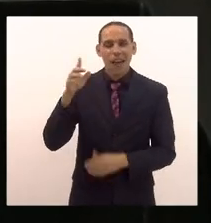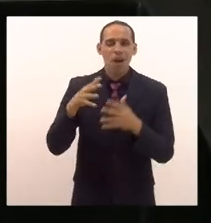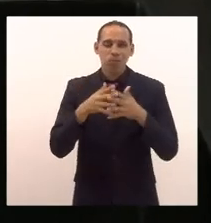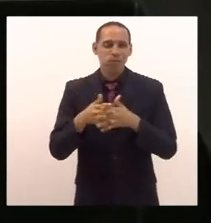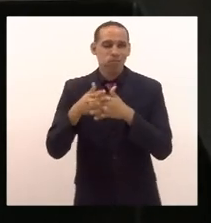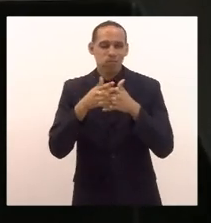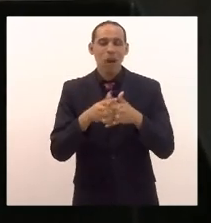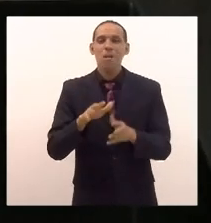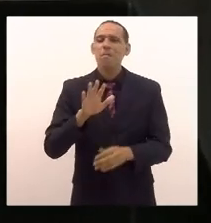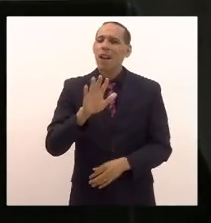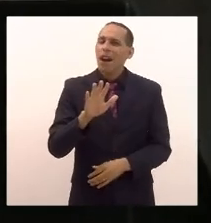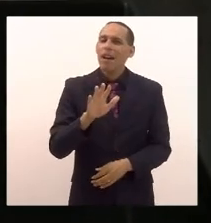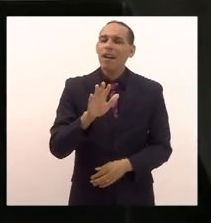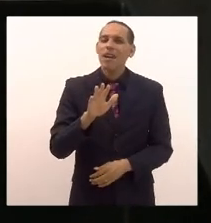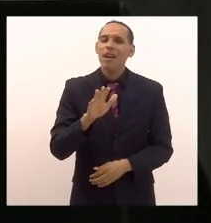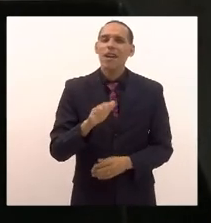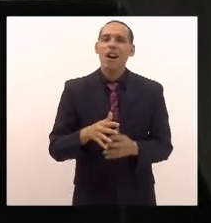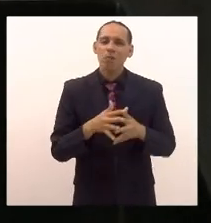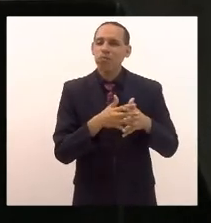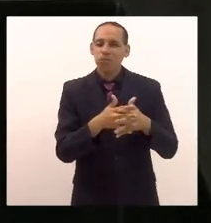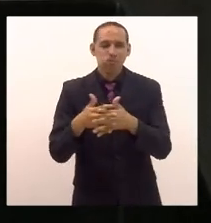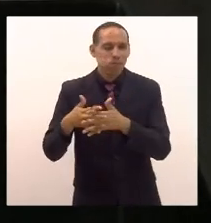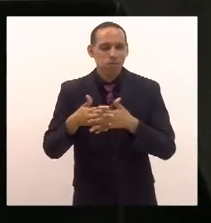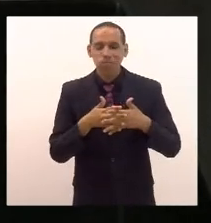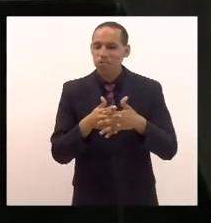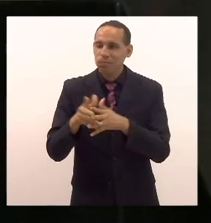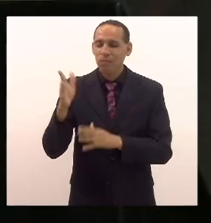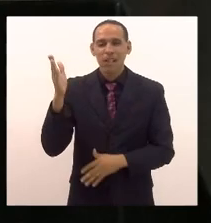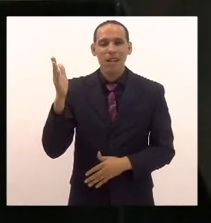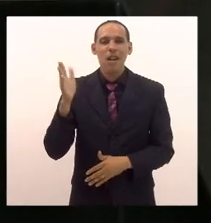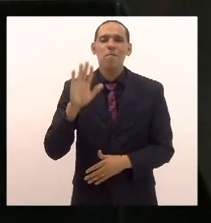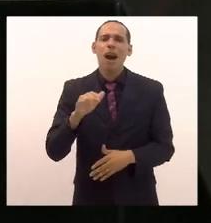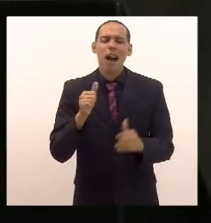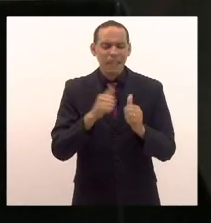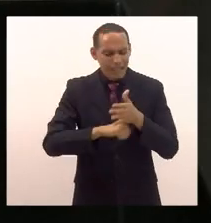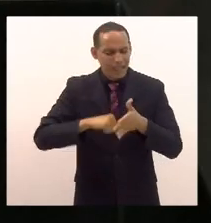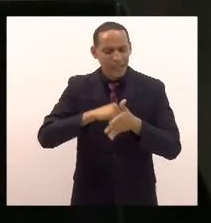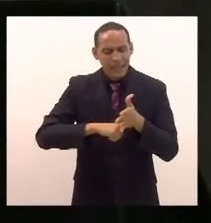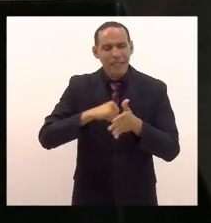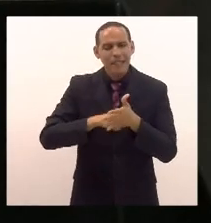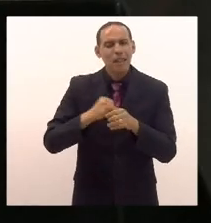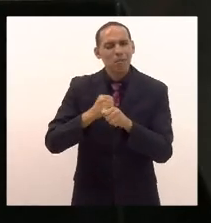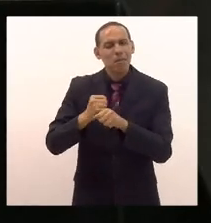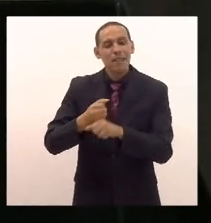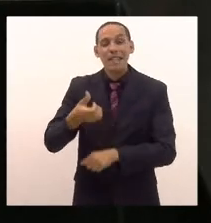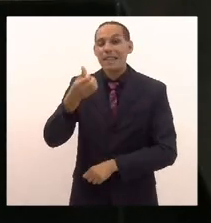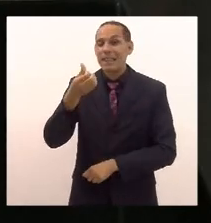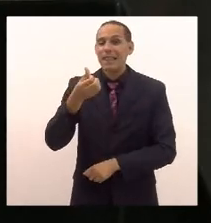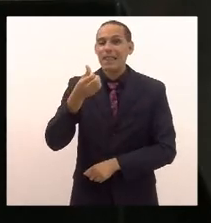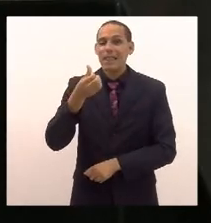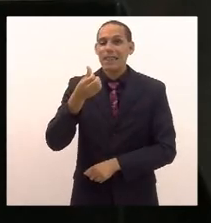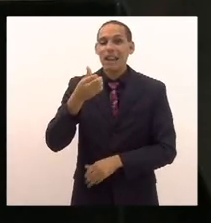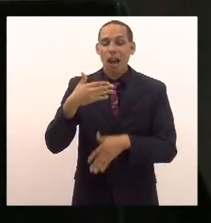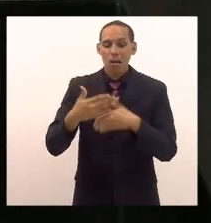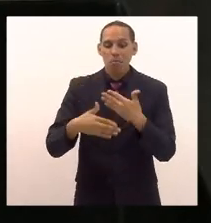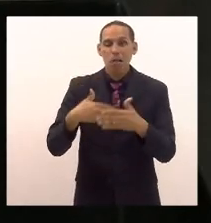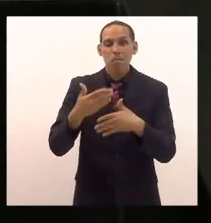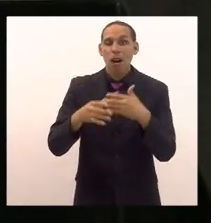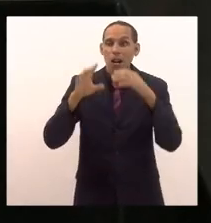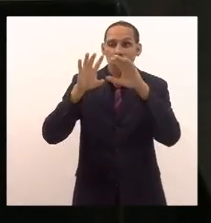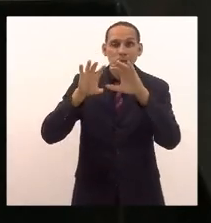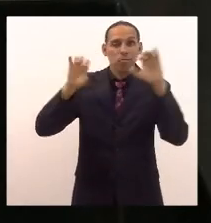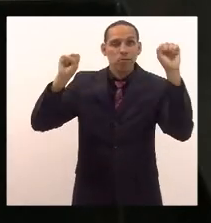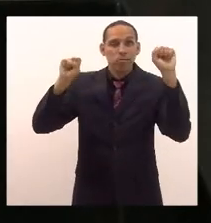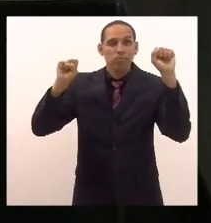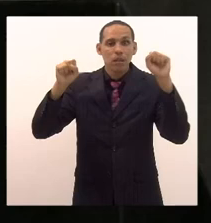mas que vende uma luta de cerca de seis anos que inclusive foi parar nos tribunais